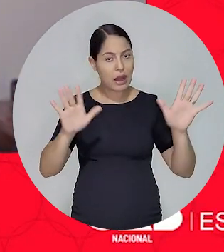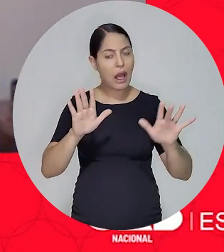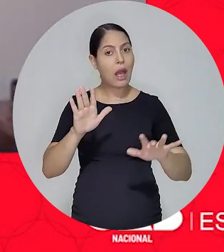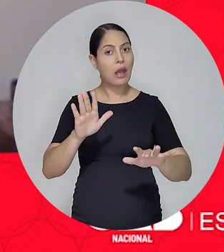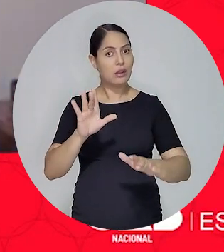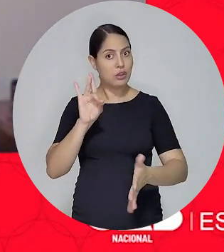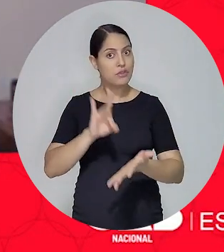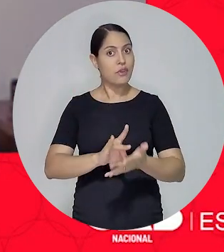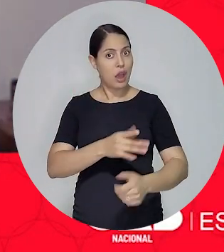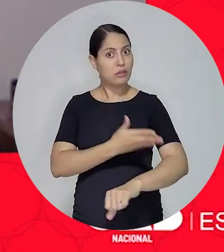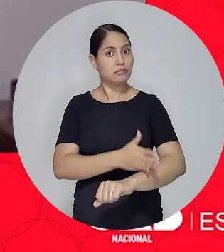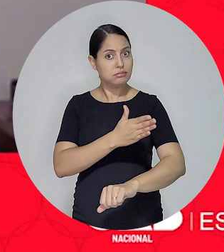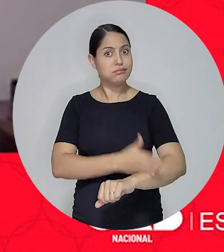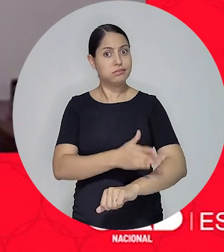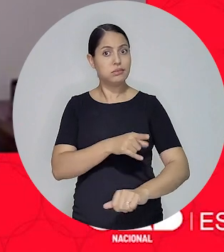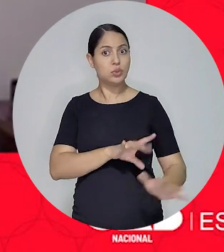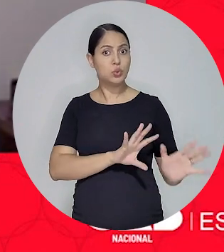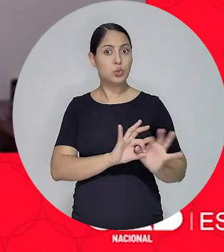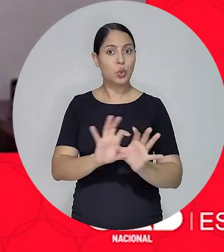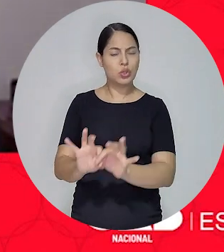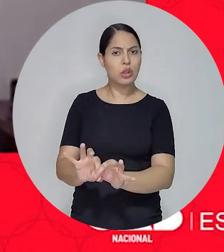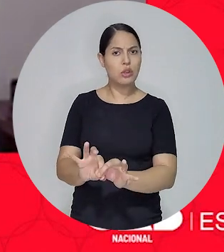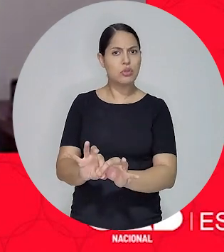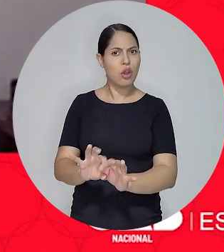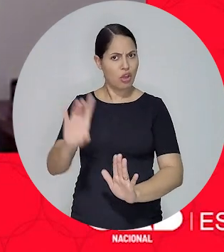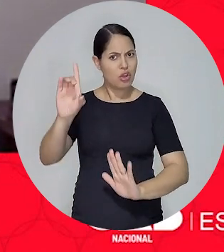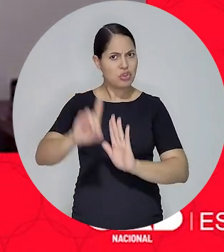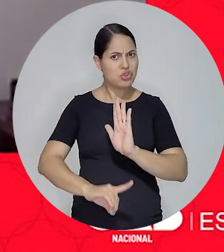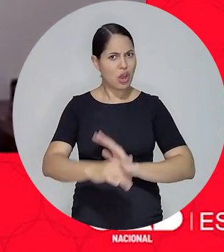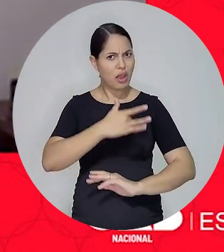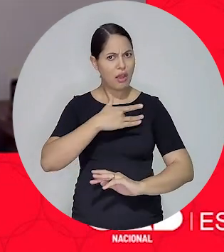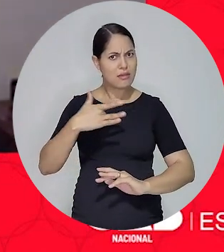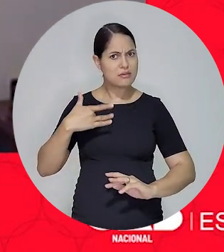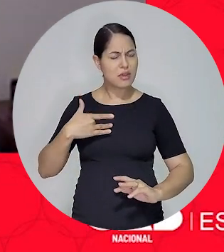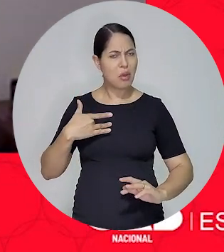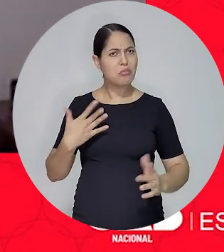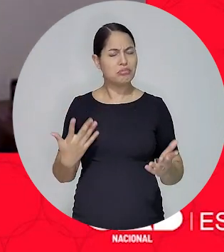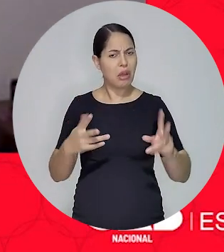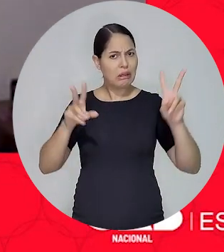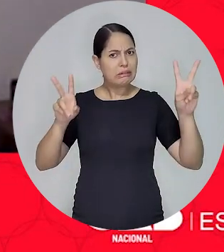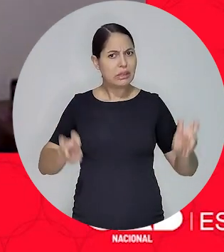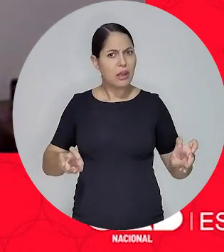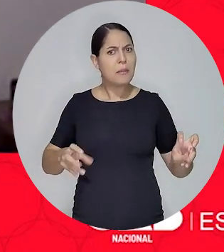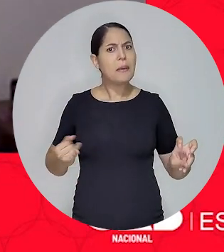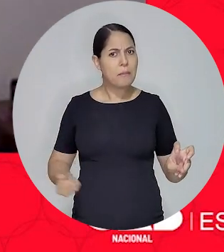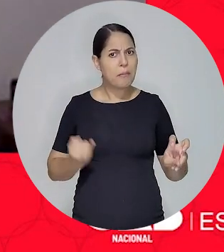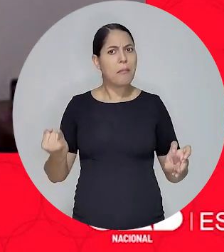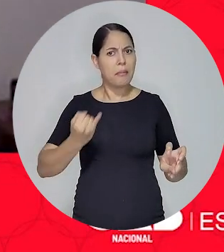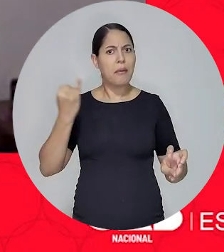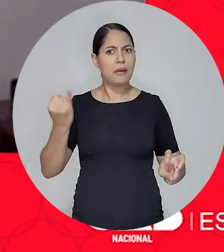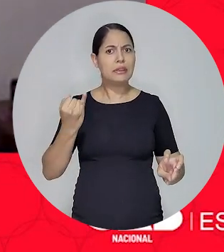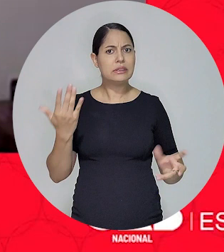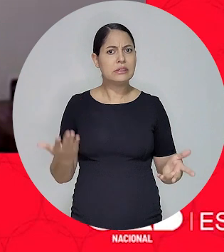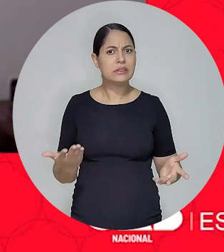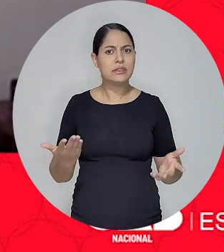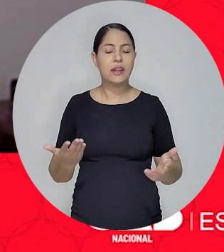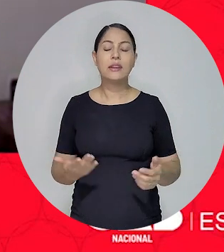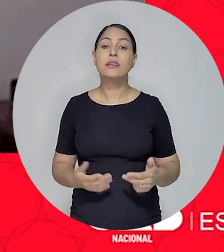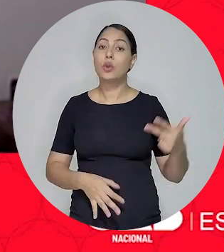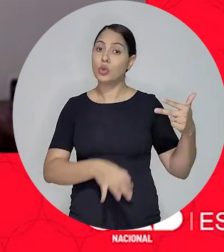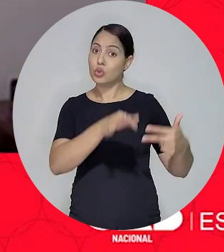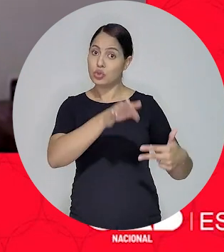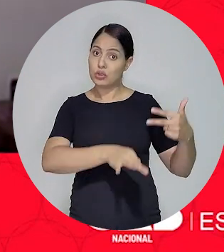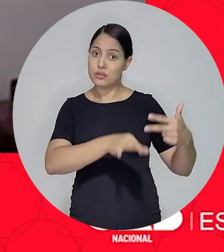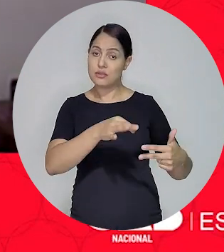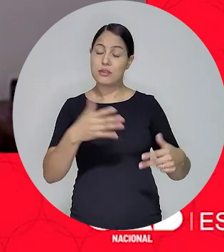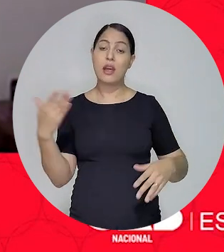dizer, uma circunstância muito prática de colocar esse tema no centro do debate, de pensar